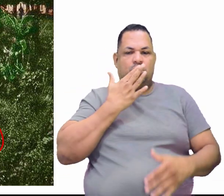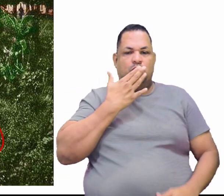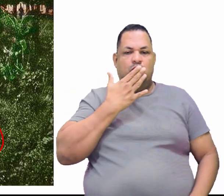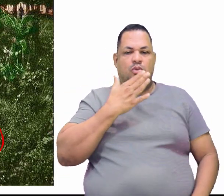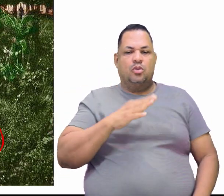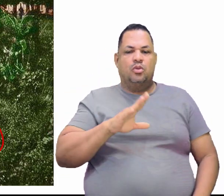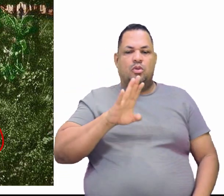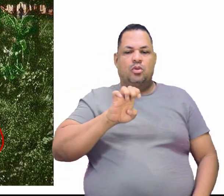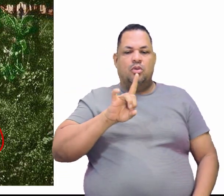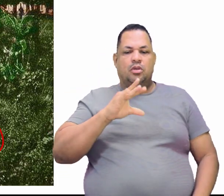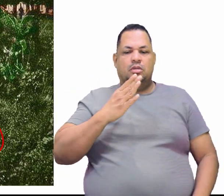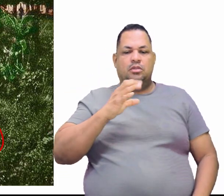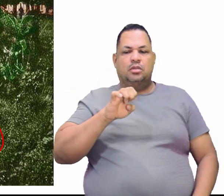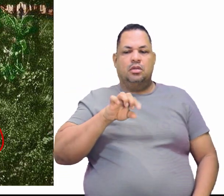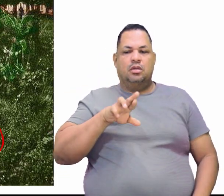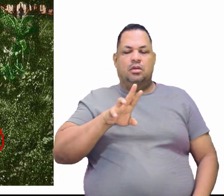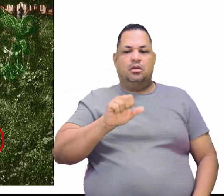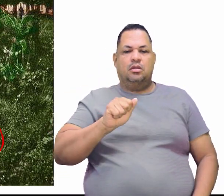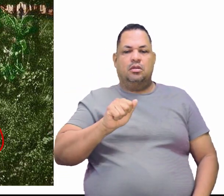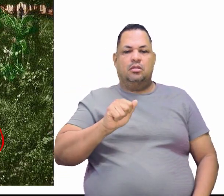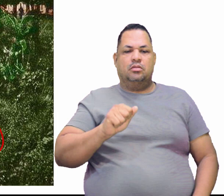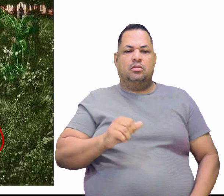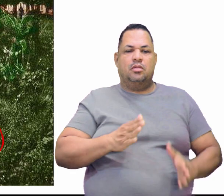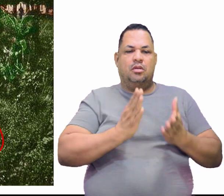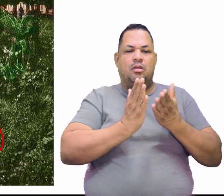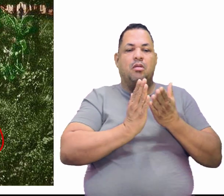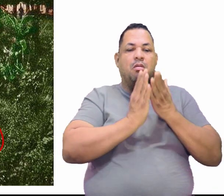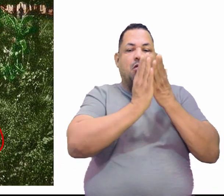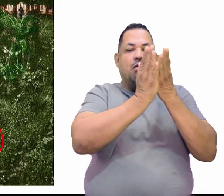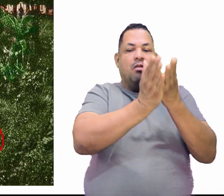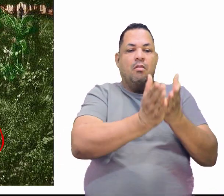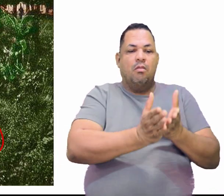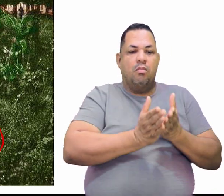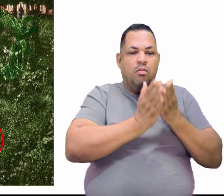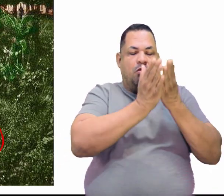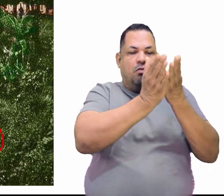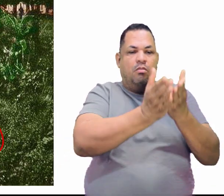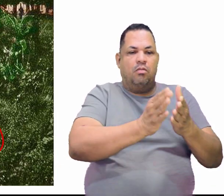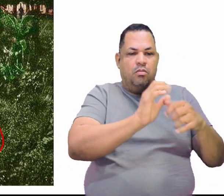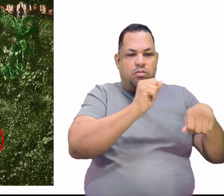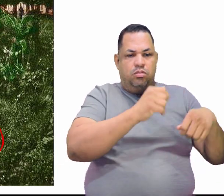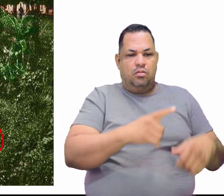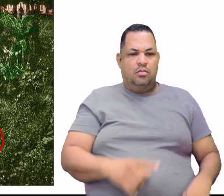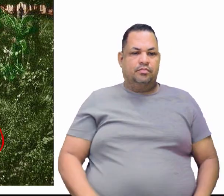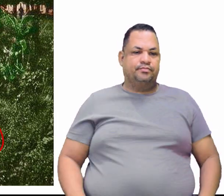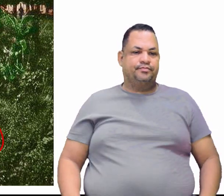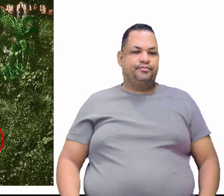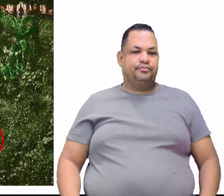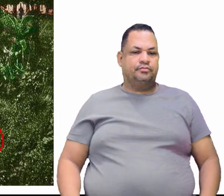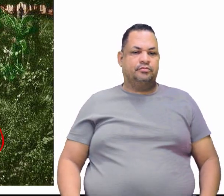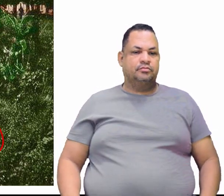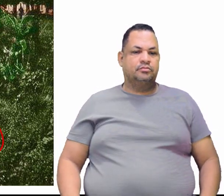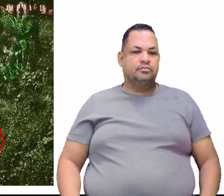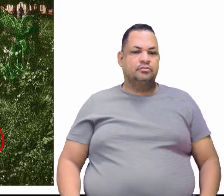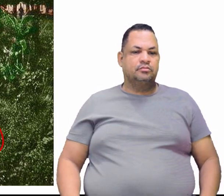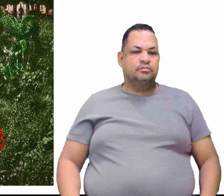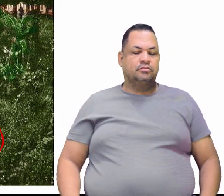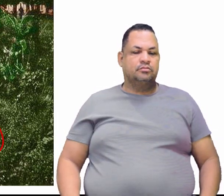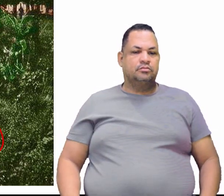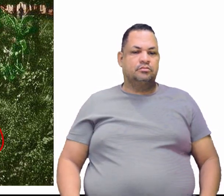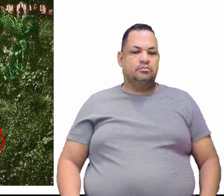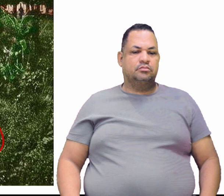por luz claro. Os batelões. Quando se fala batelão, é esse daqui, batelão de